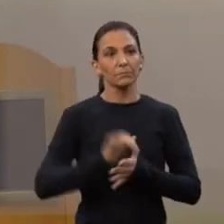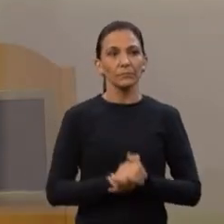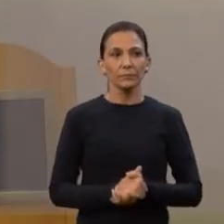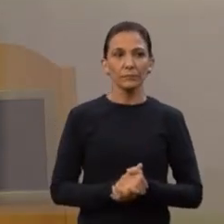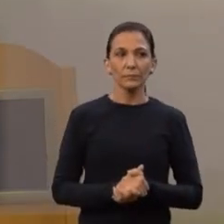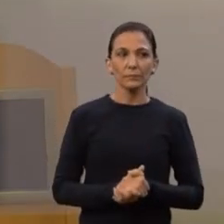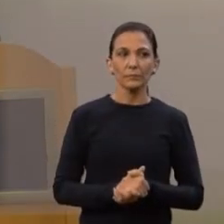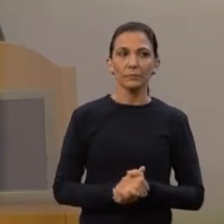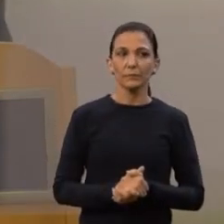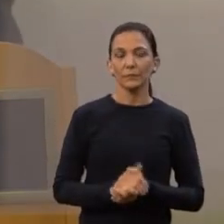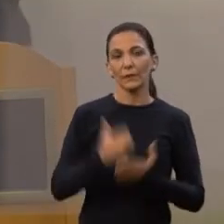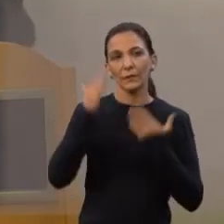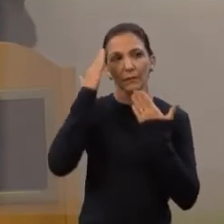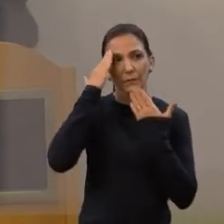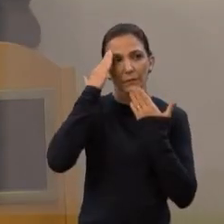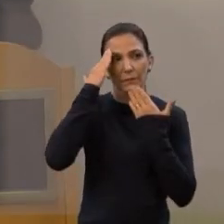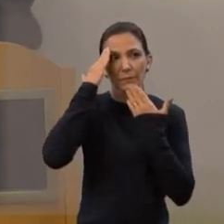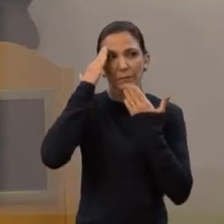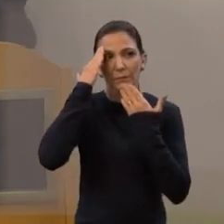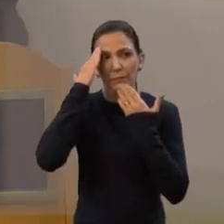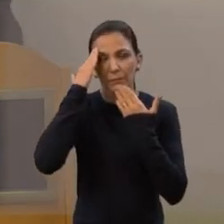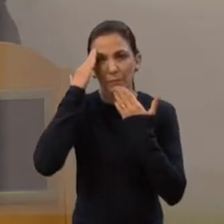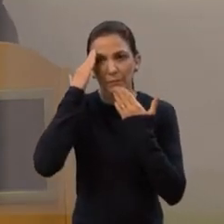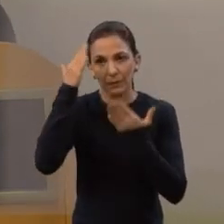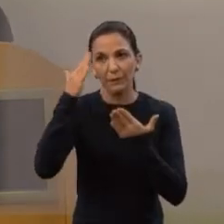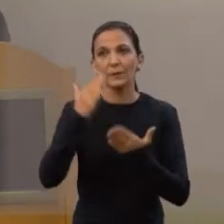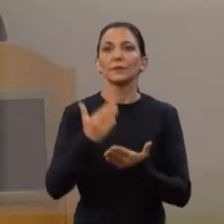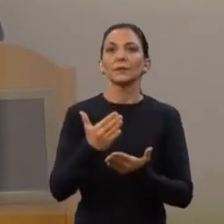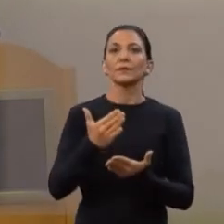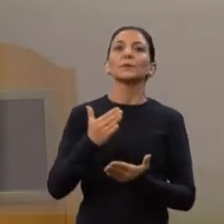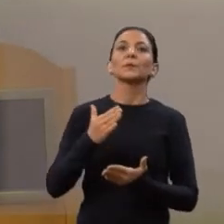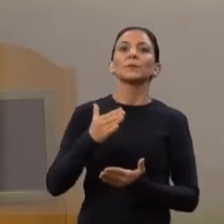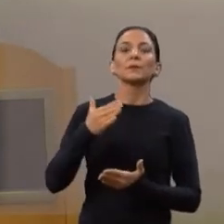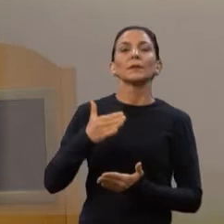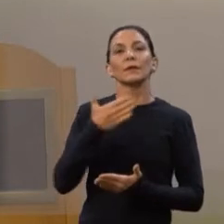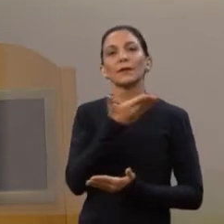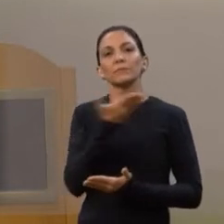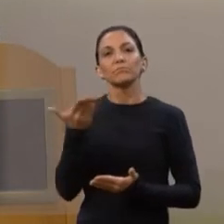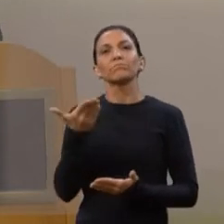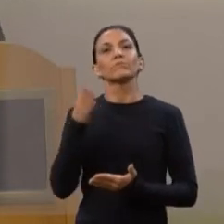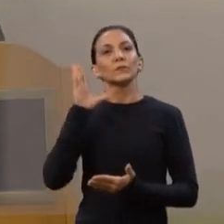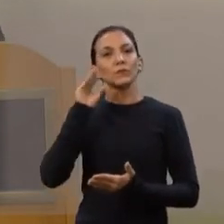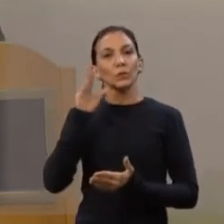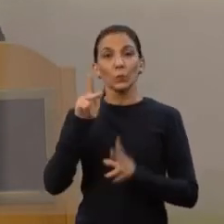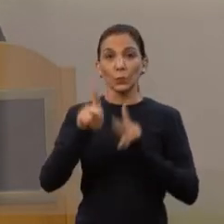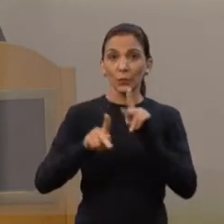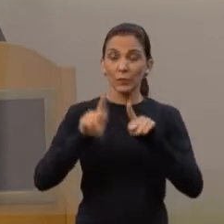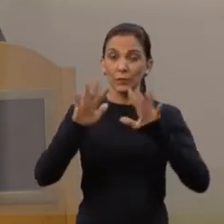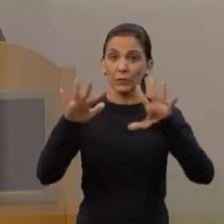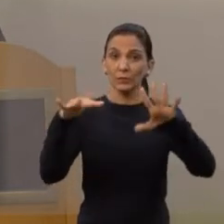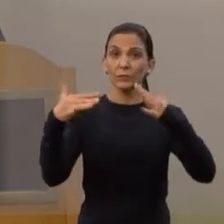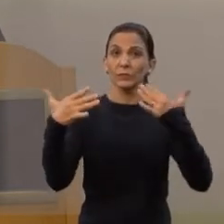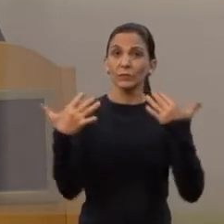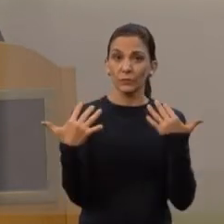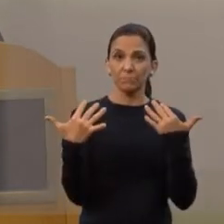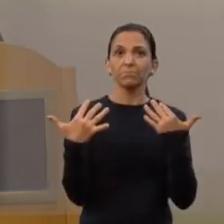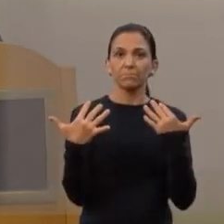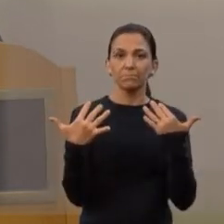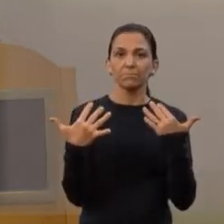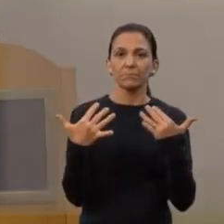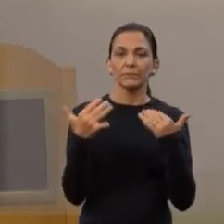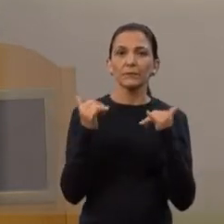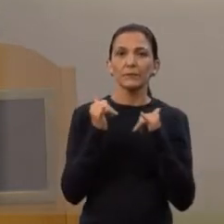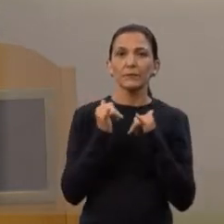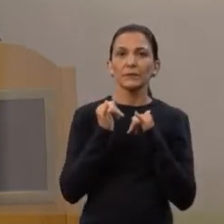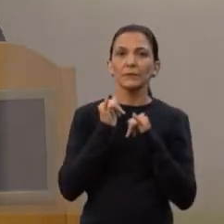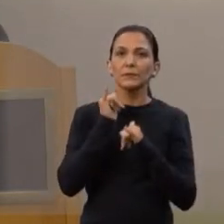obrigado Presidente a vereadores e vereadoras funcionários dessa casa população que nos acompanha em casa